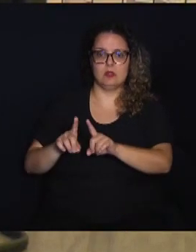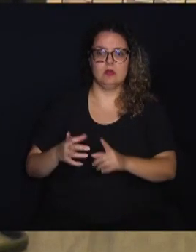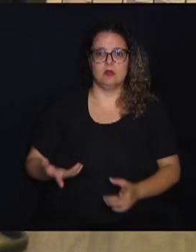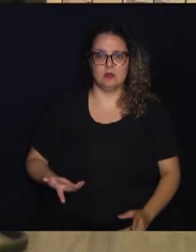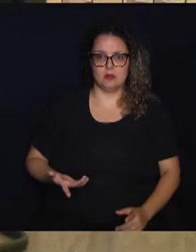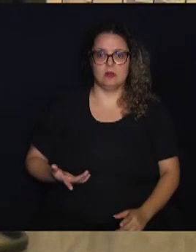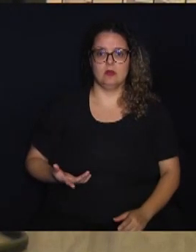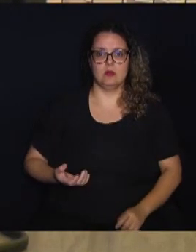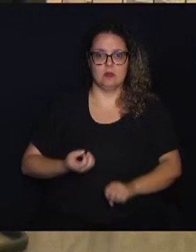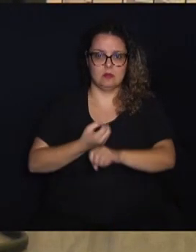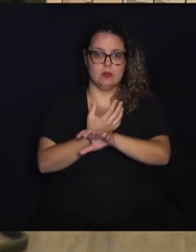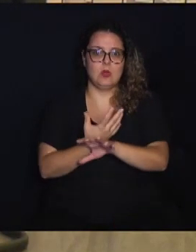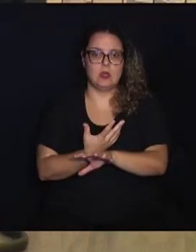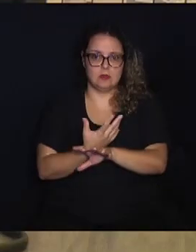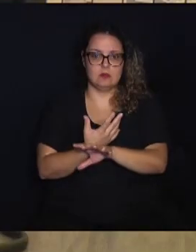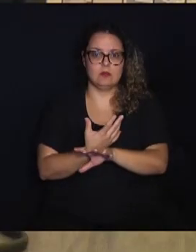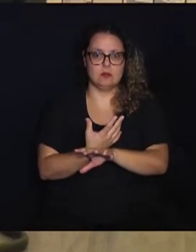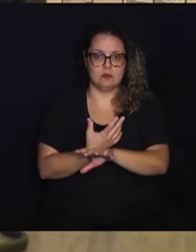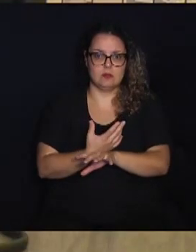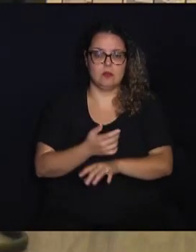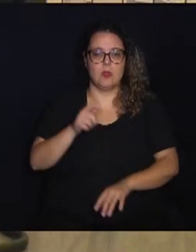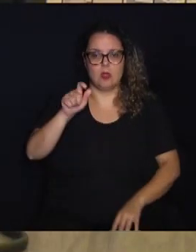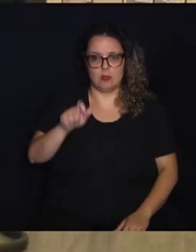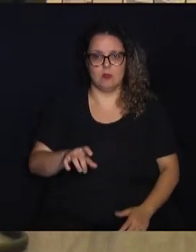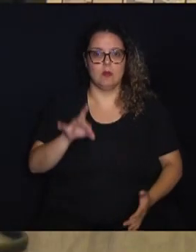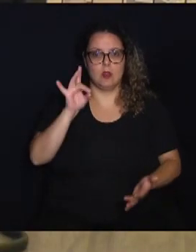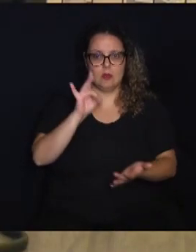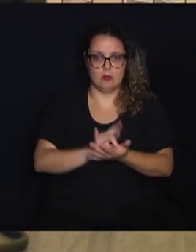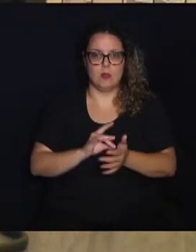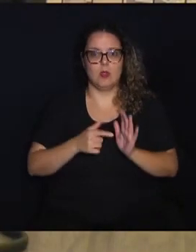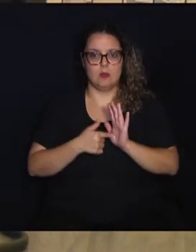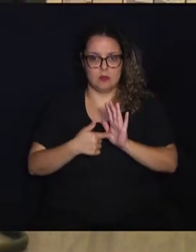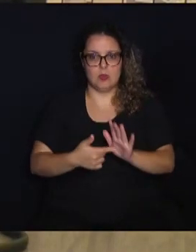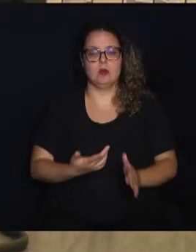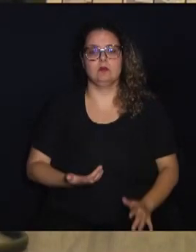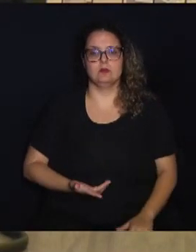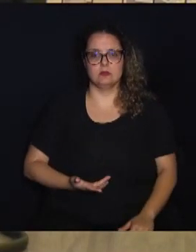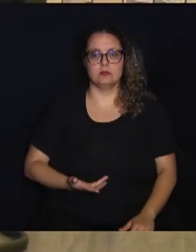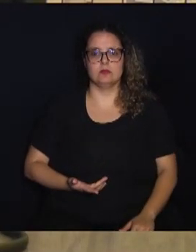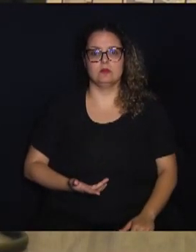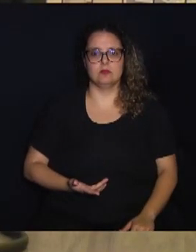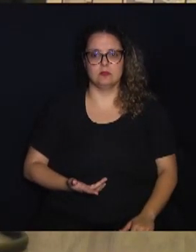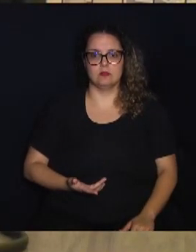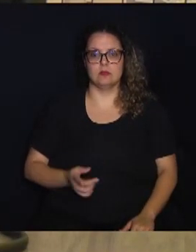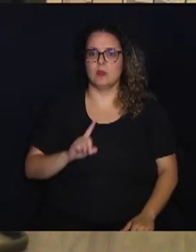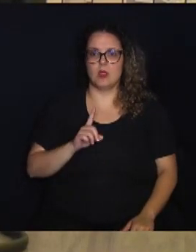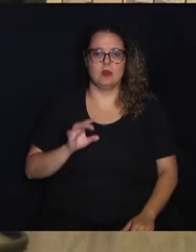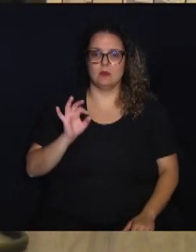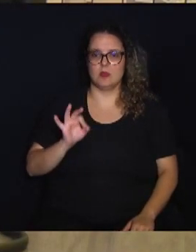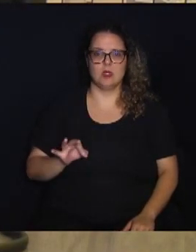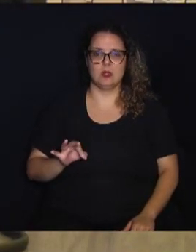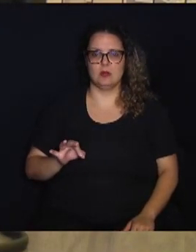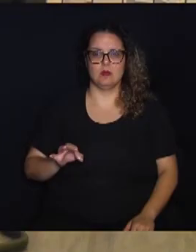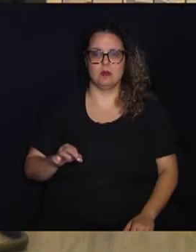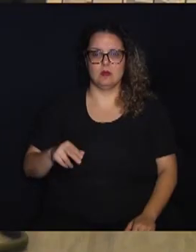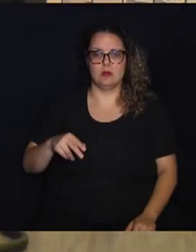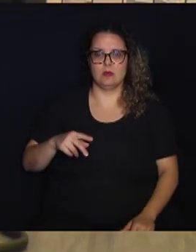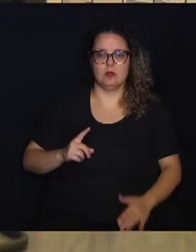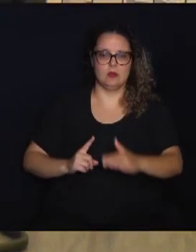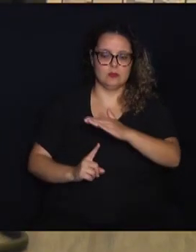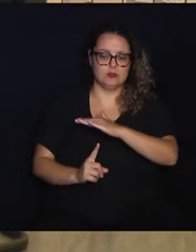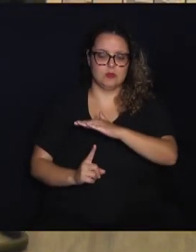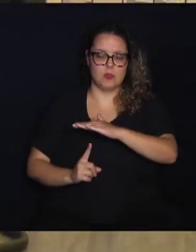seja uma videoaula, mas alguém, uma pessoa mesmo mostrando. Eu não me dei muito bem com essa questão dos bonequinhos fazendo